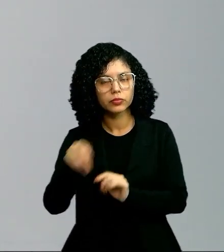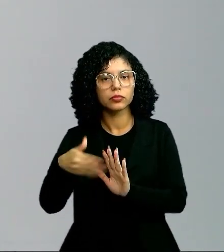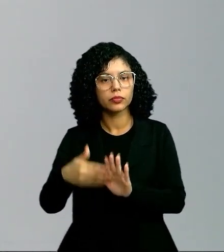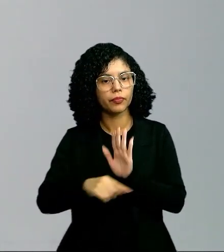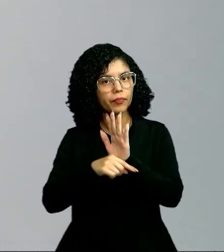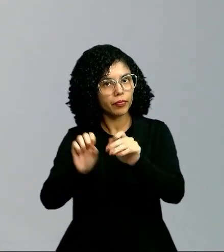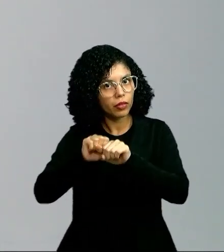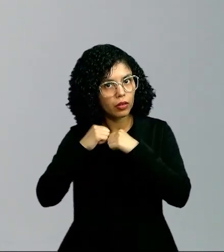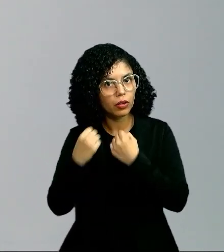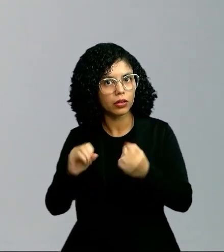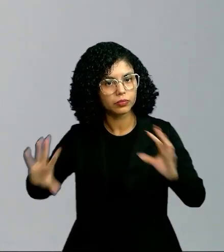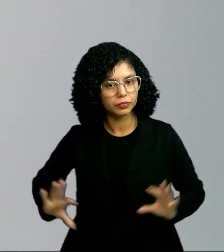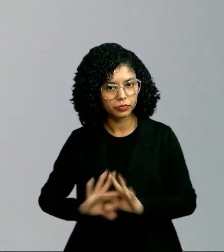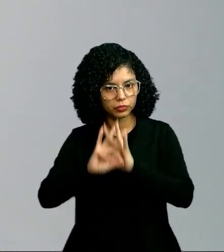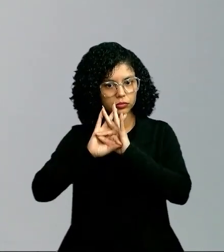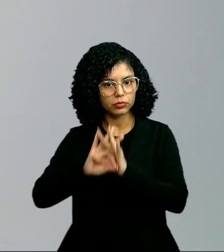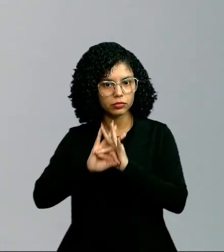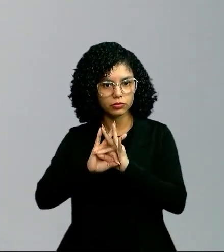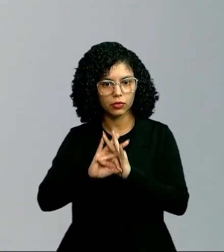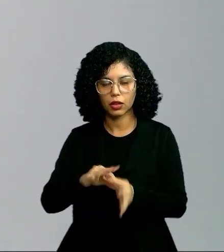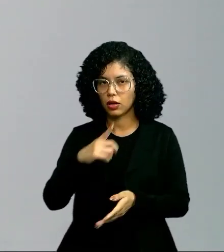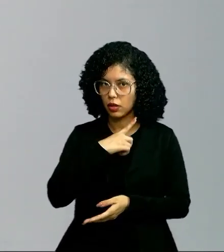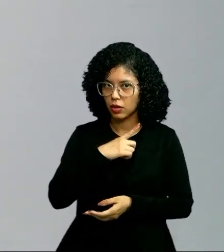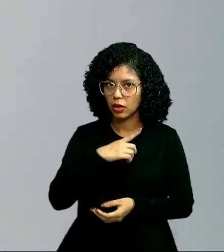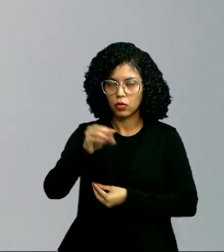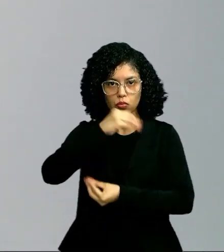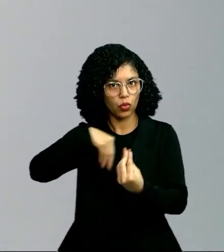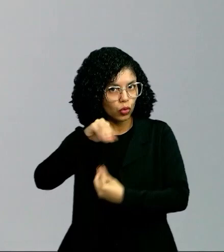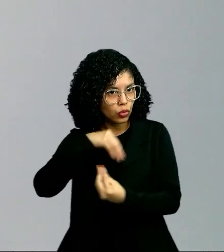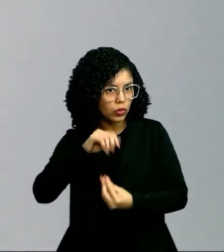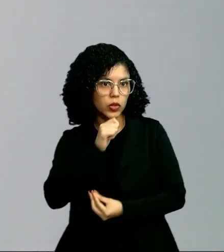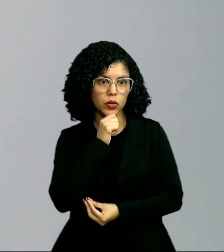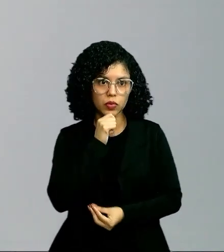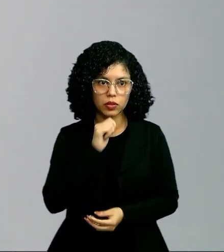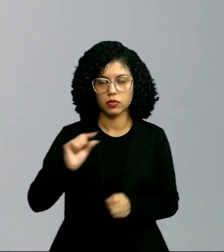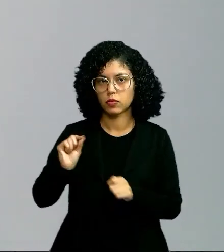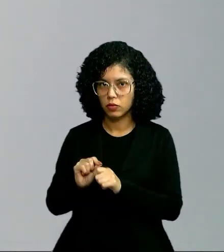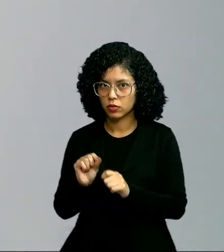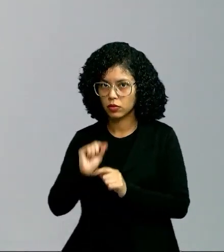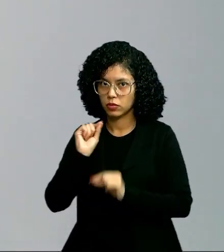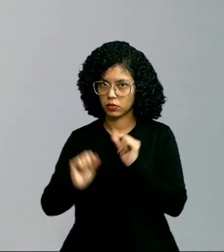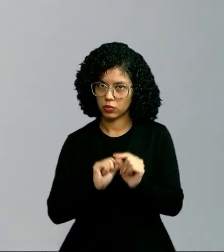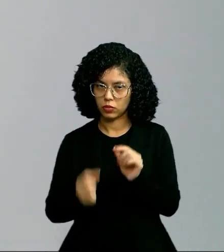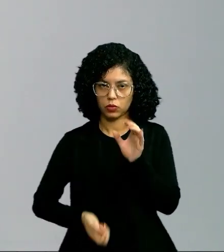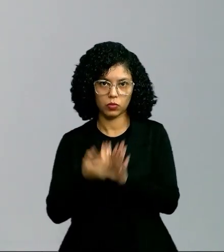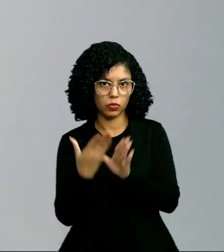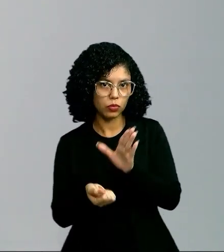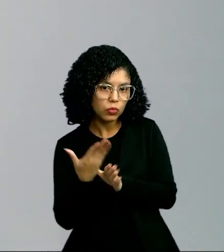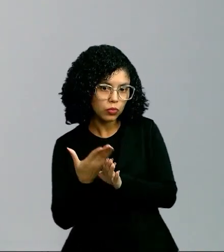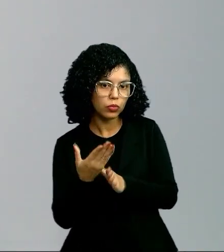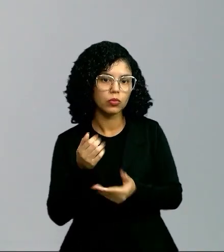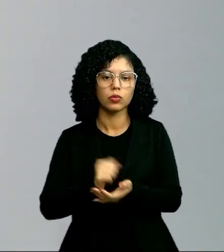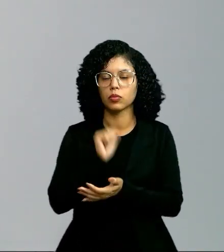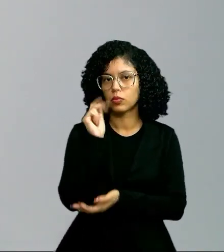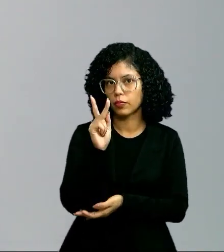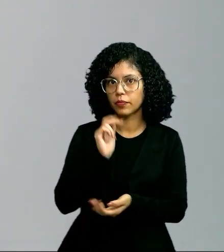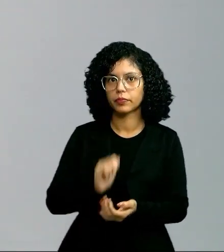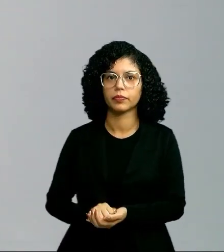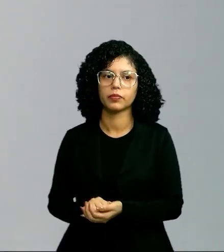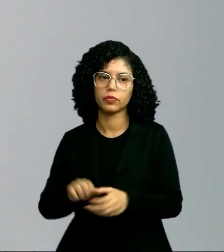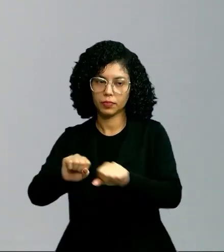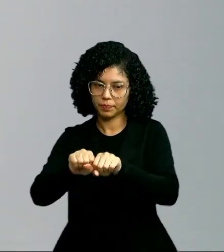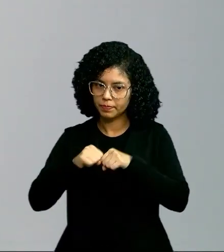promover a ruptura da ligação existente nos reagentes para formar os produtos, tá?